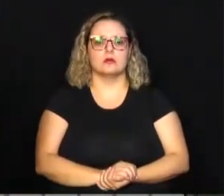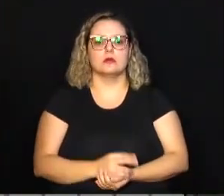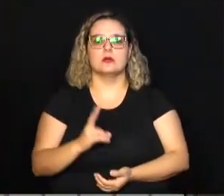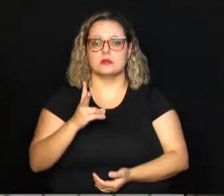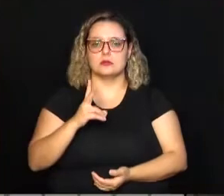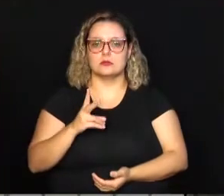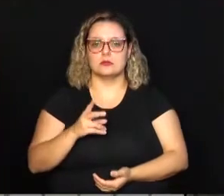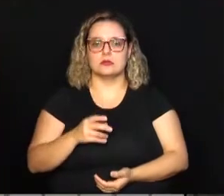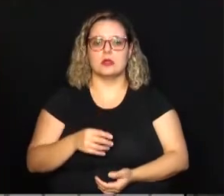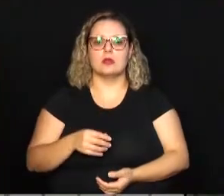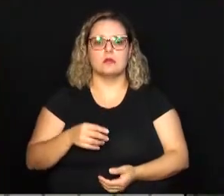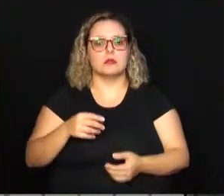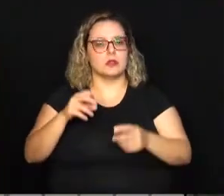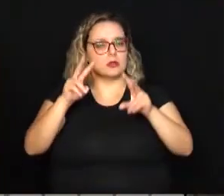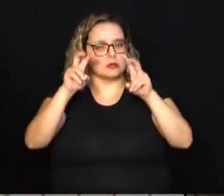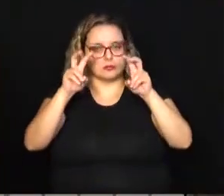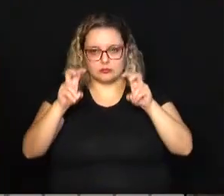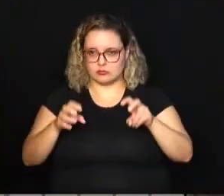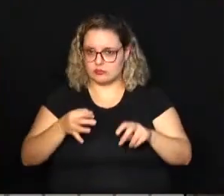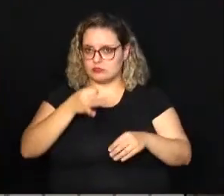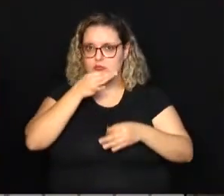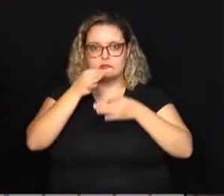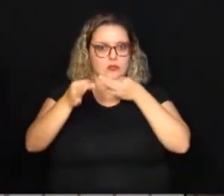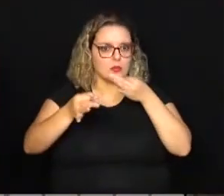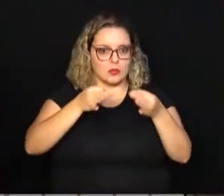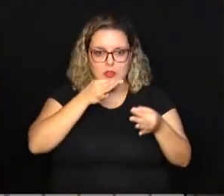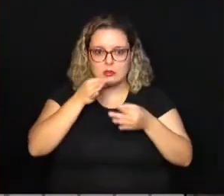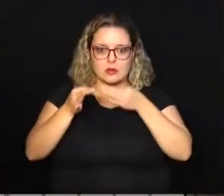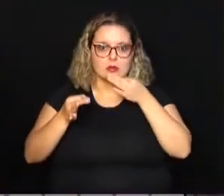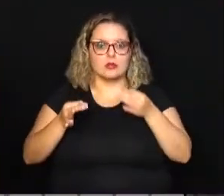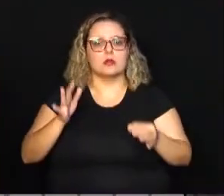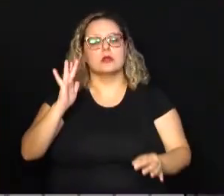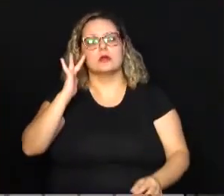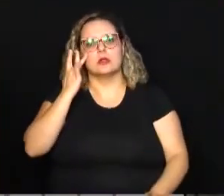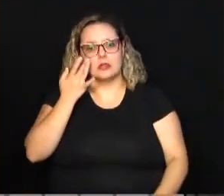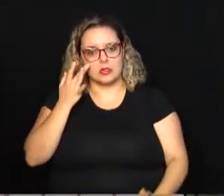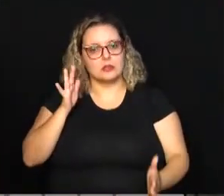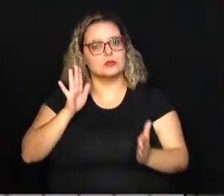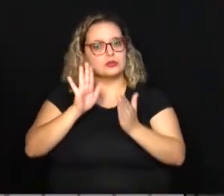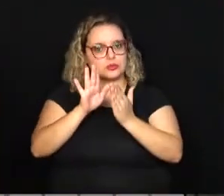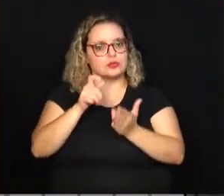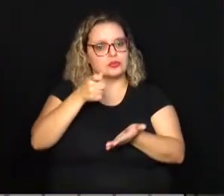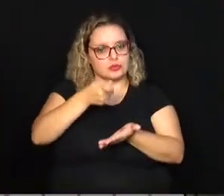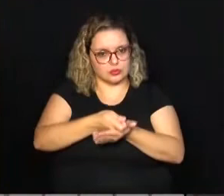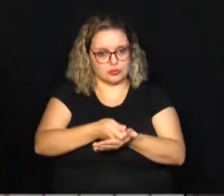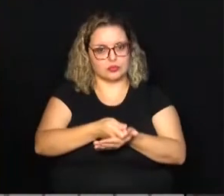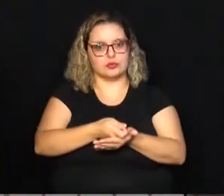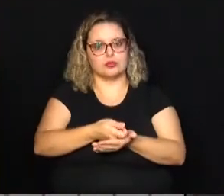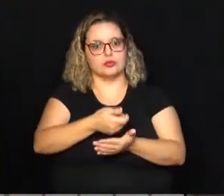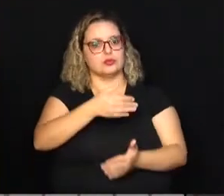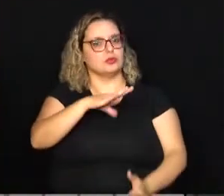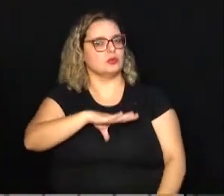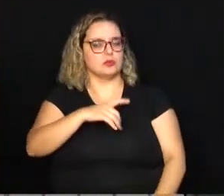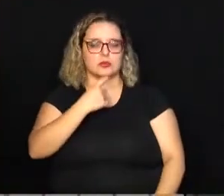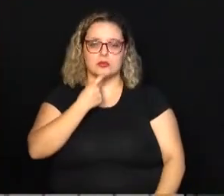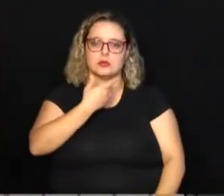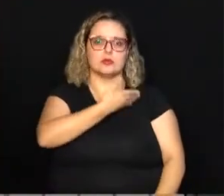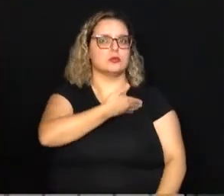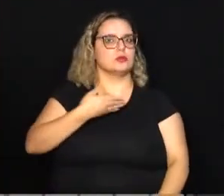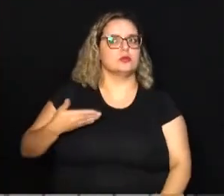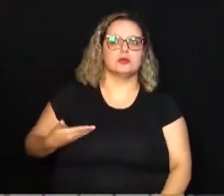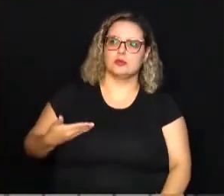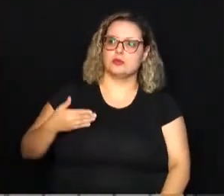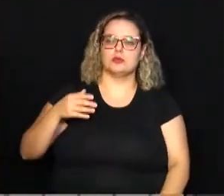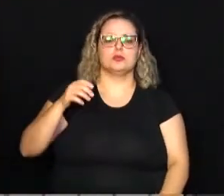pontual nas suas colocações, no enfrentamento daquilo que ela acha que é dever, seja do município, do estado ou da